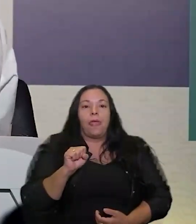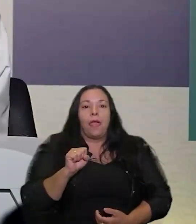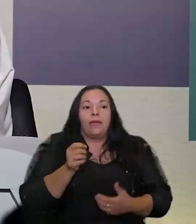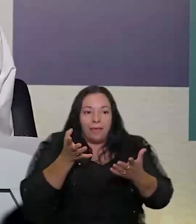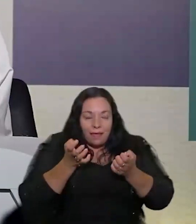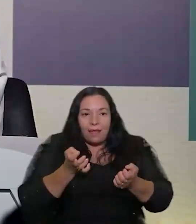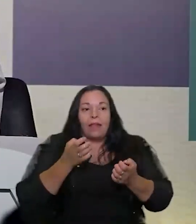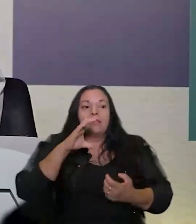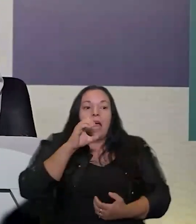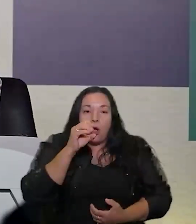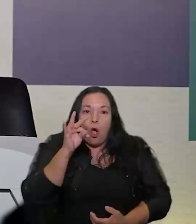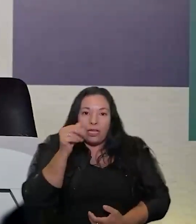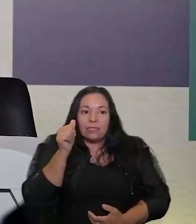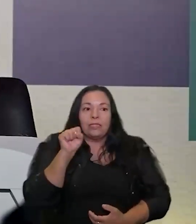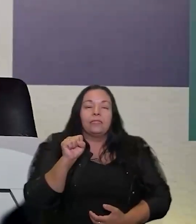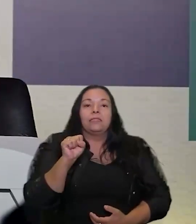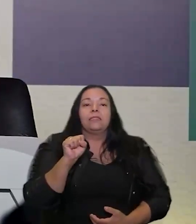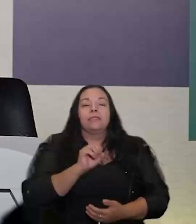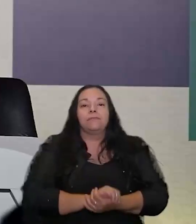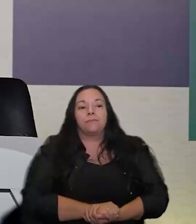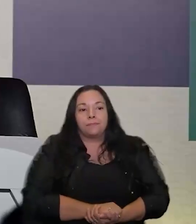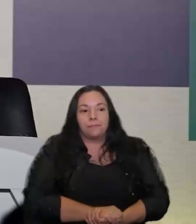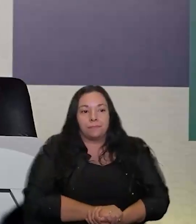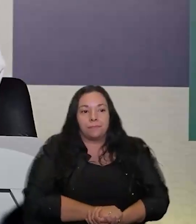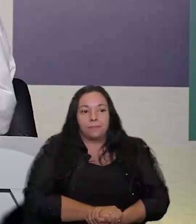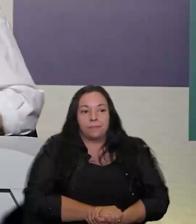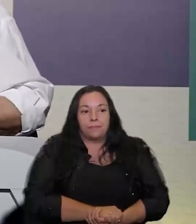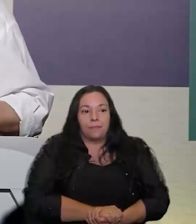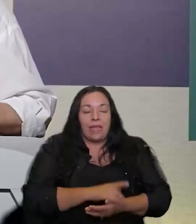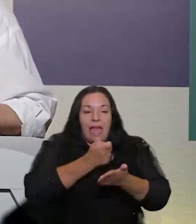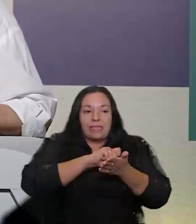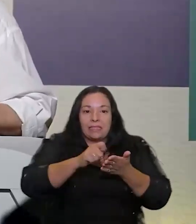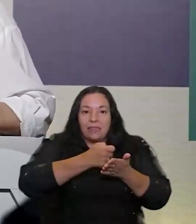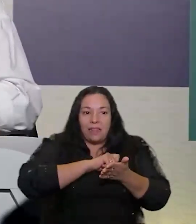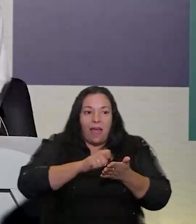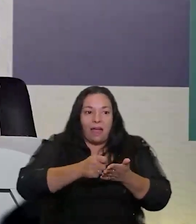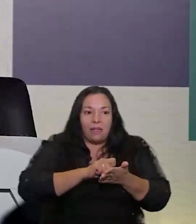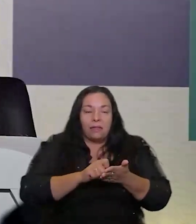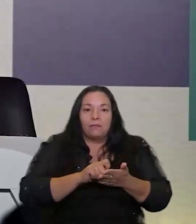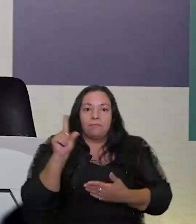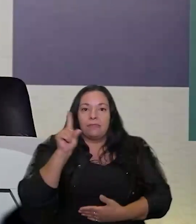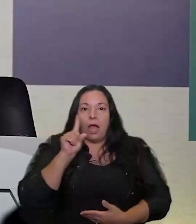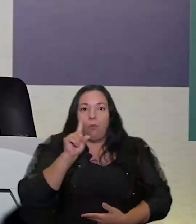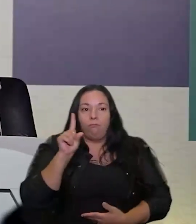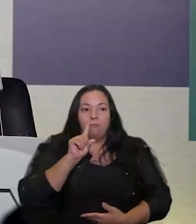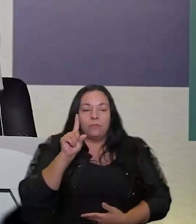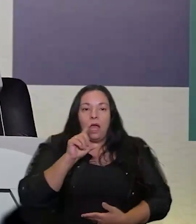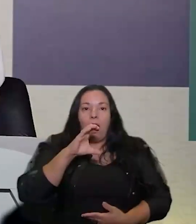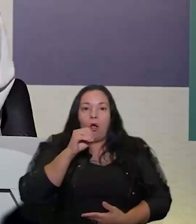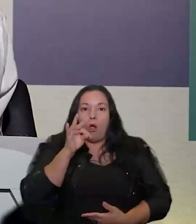O absurdo de sociólogos, antropólogos, assinarem um manifesto dizendo que não, a